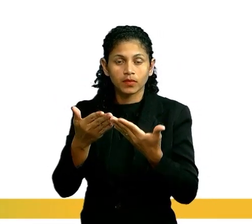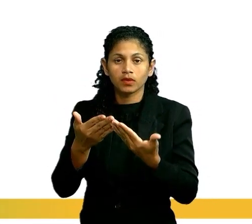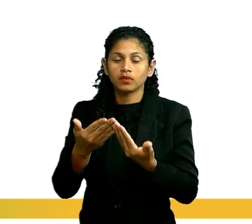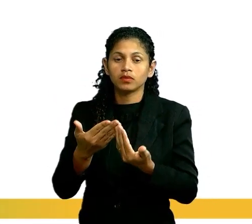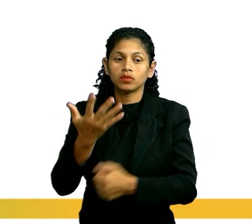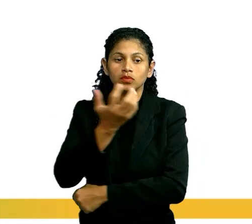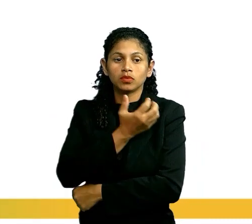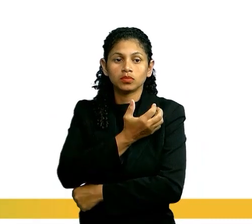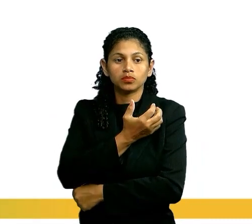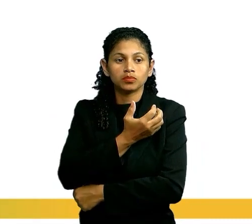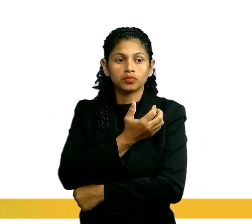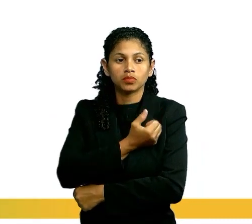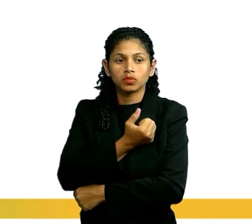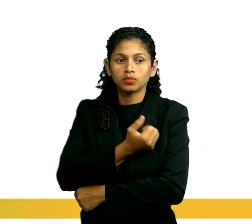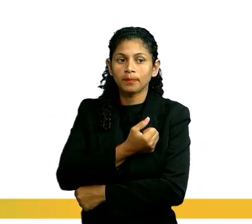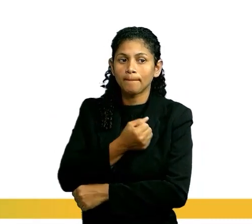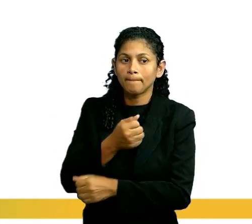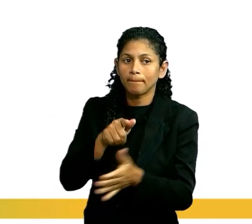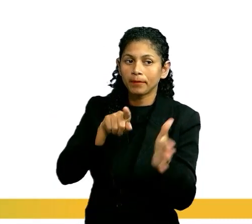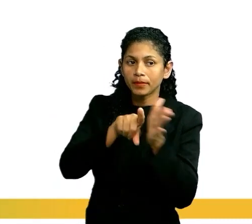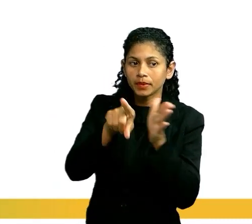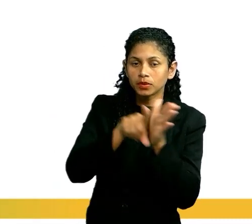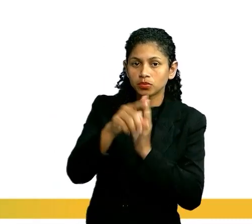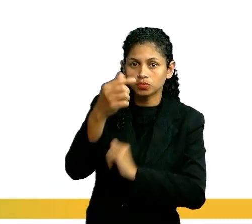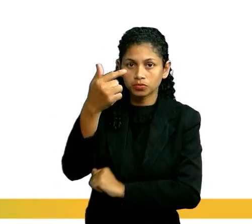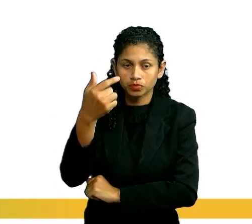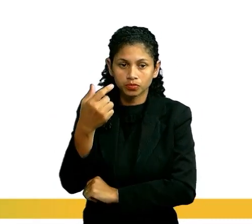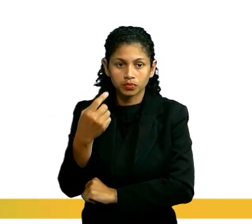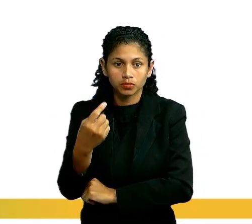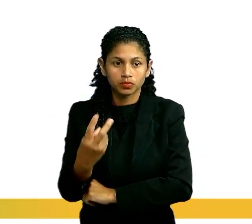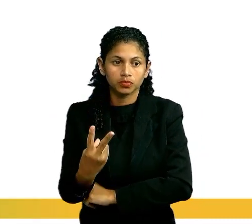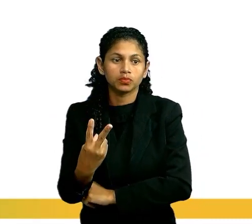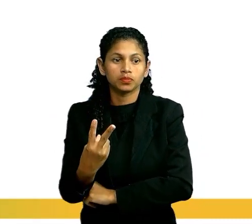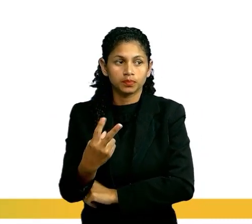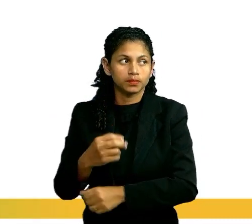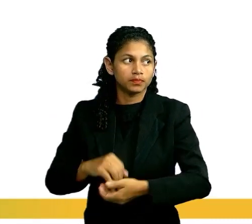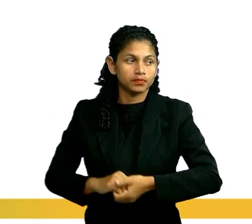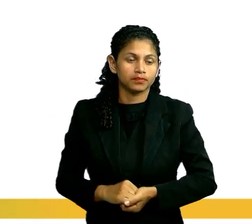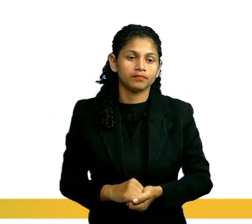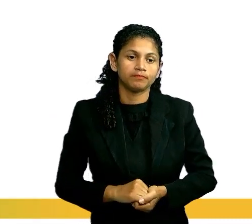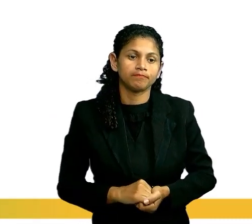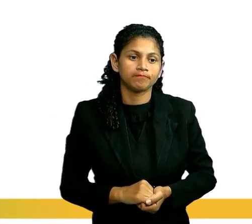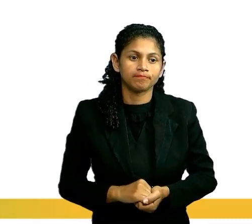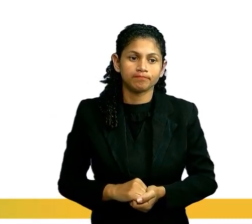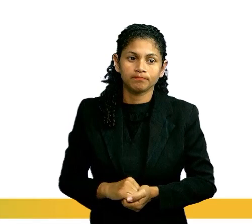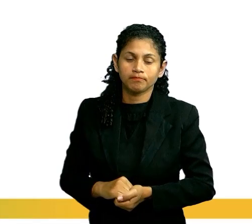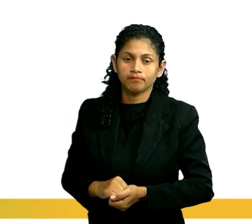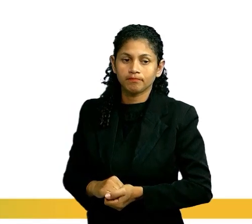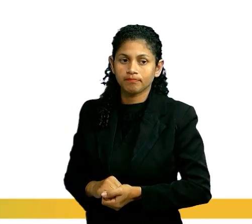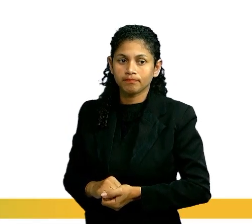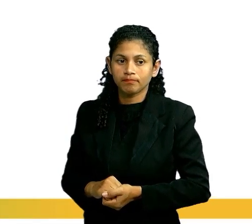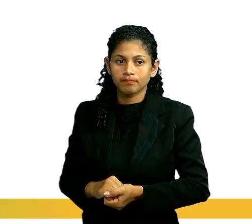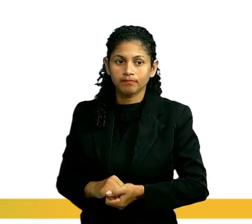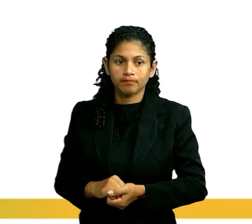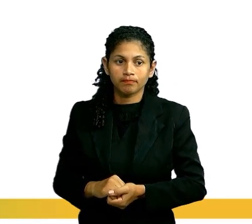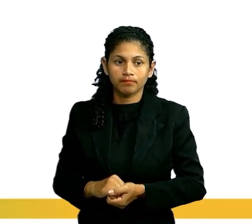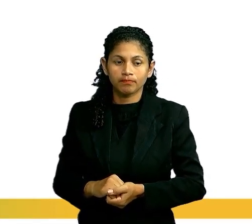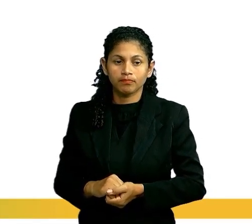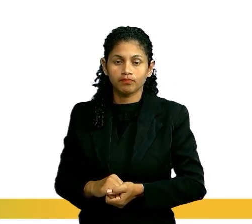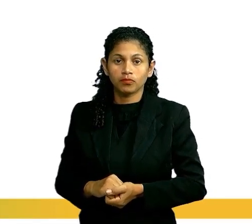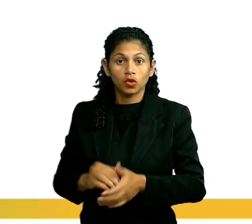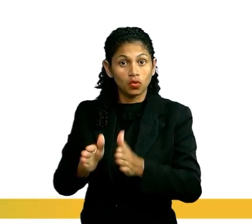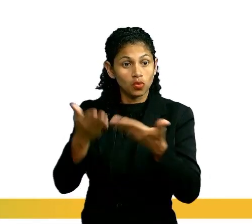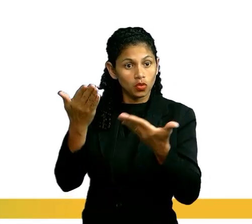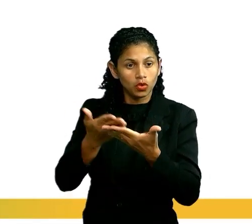livro A Prova Enem, volume 2, página 71, exercício 6. Eu vou dar tempo para você lá pegar. O livro A Prova